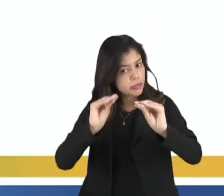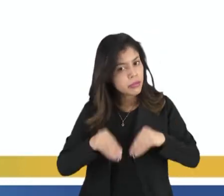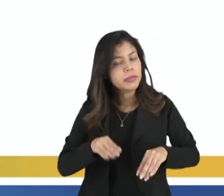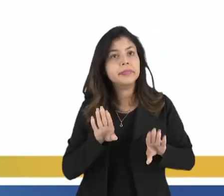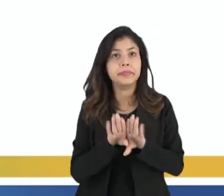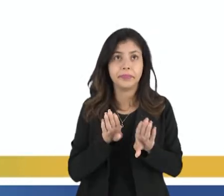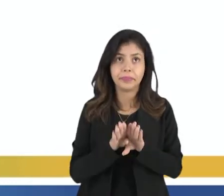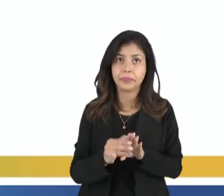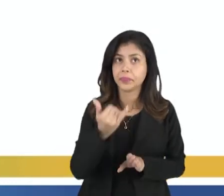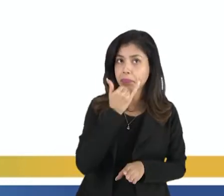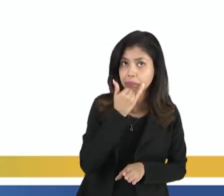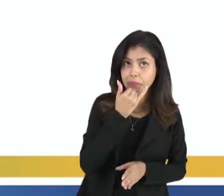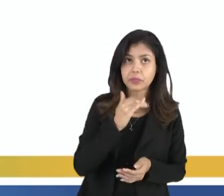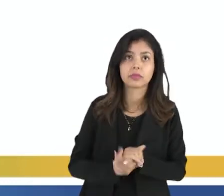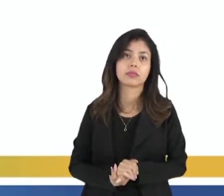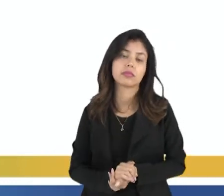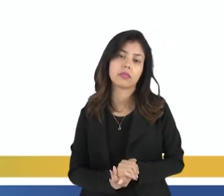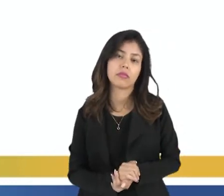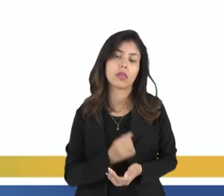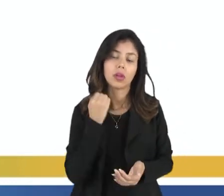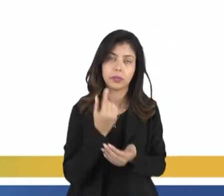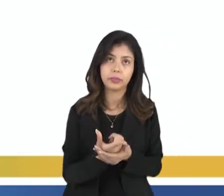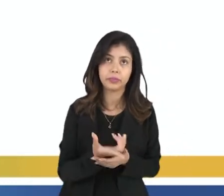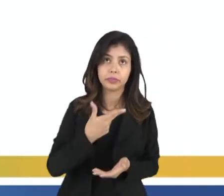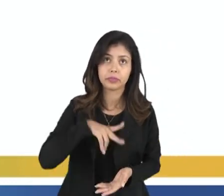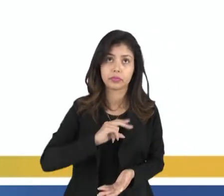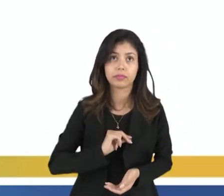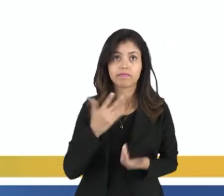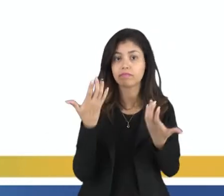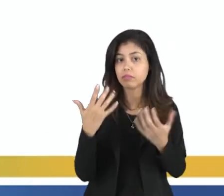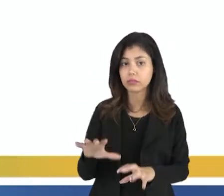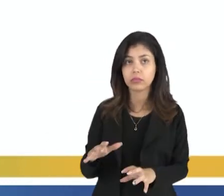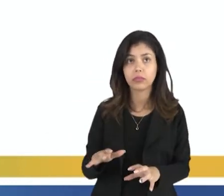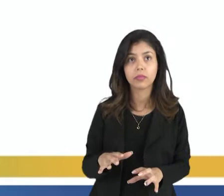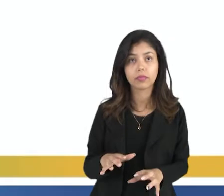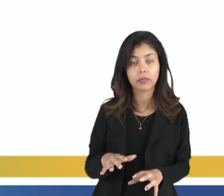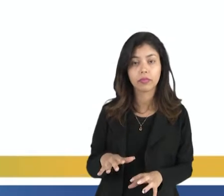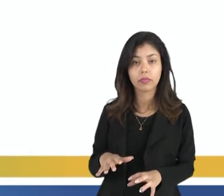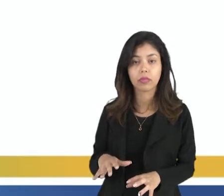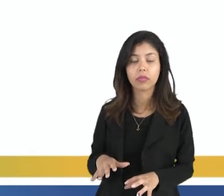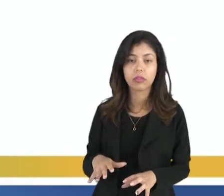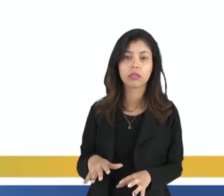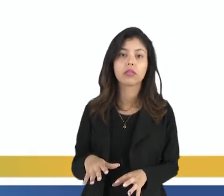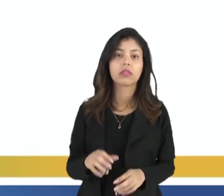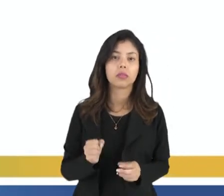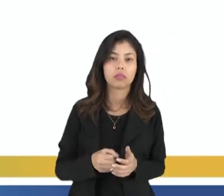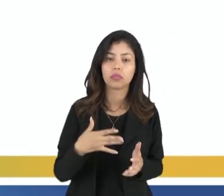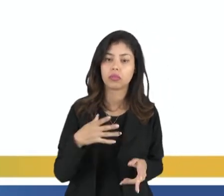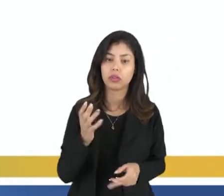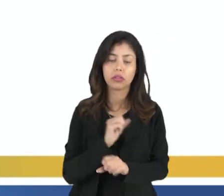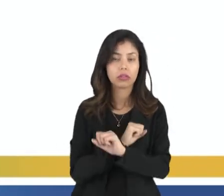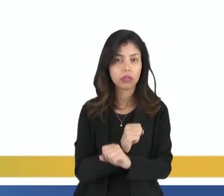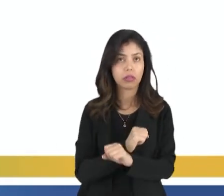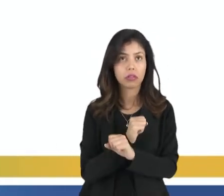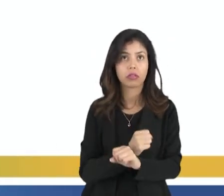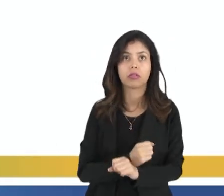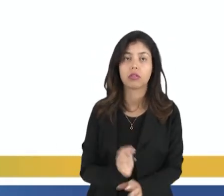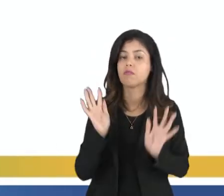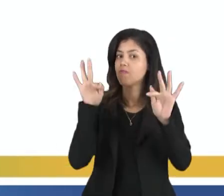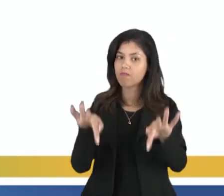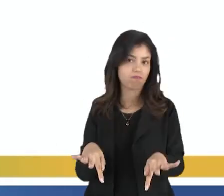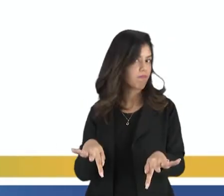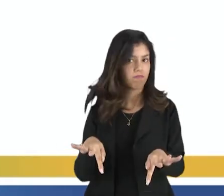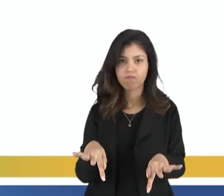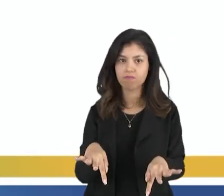e também o perdão das dívidas, né? E o que eles não queriam, apesar de a maior parte da população ser escrava, a escravidão aí não